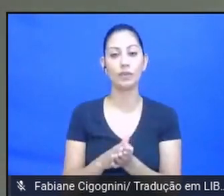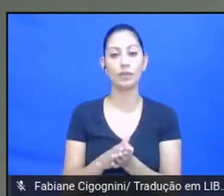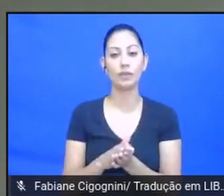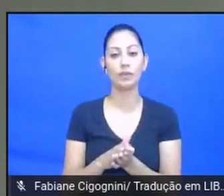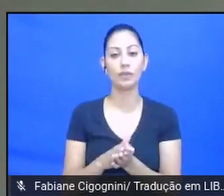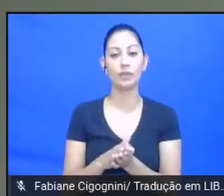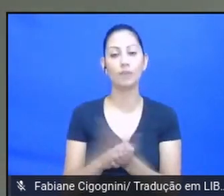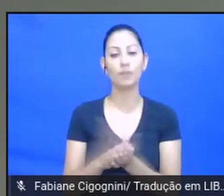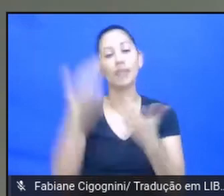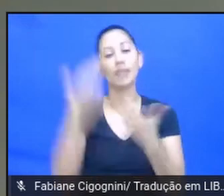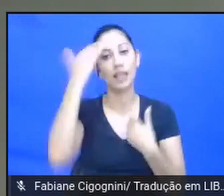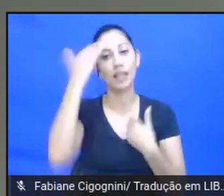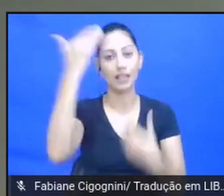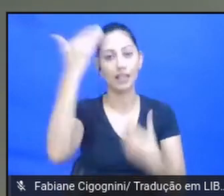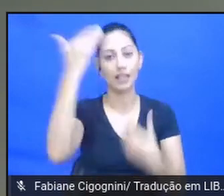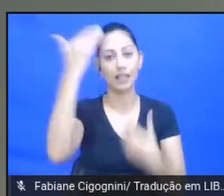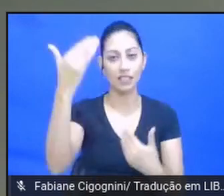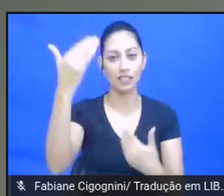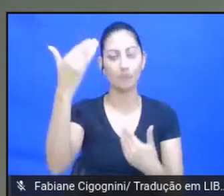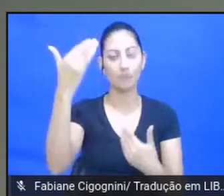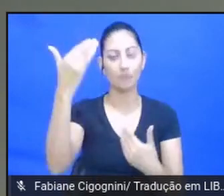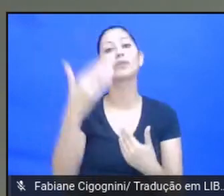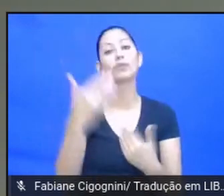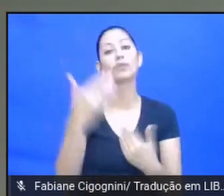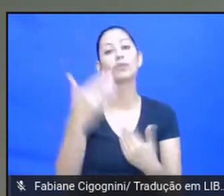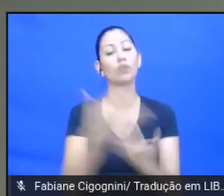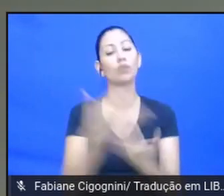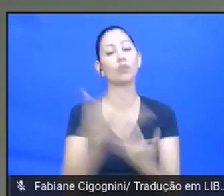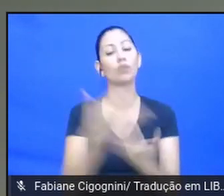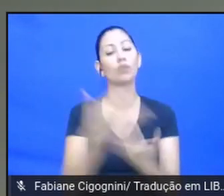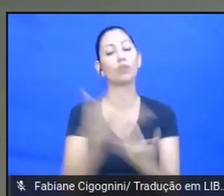quero agradecer a vocês, né,